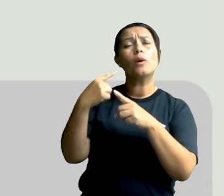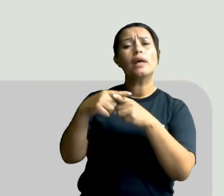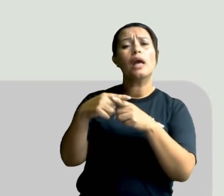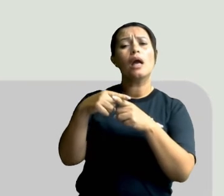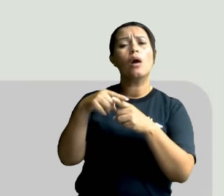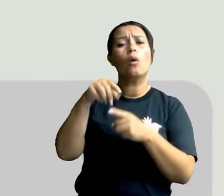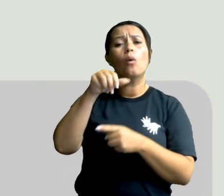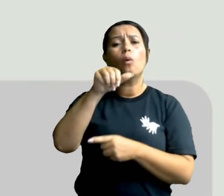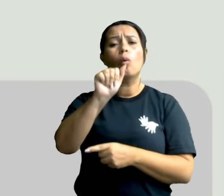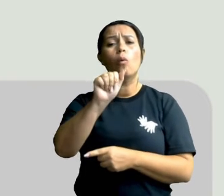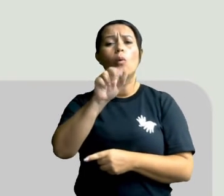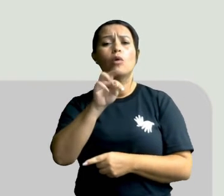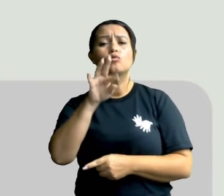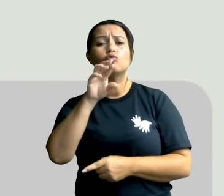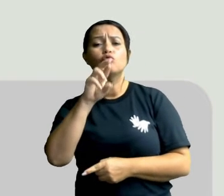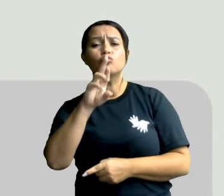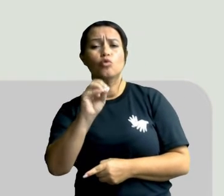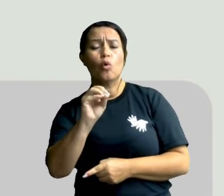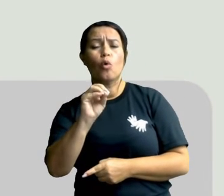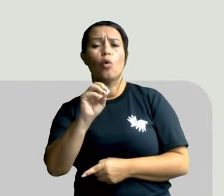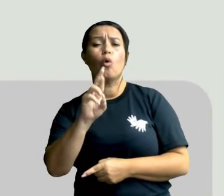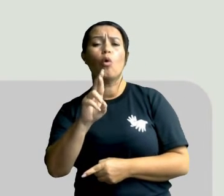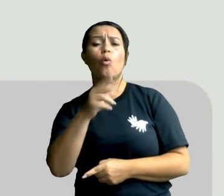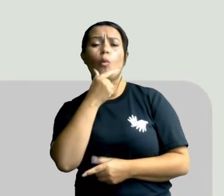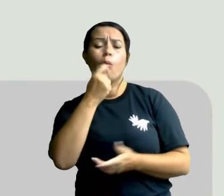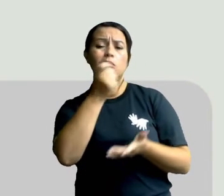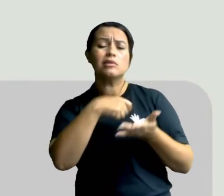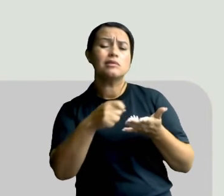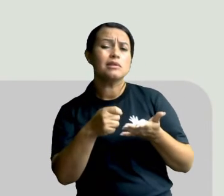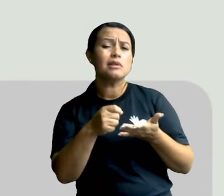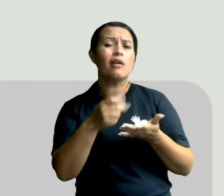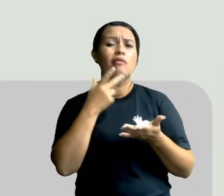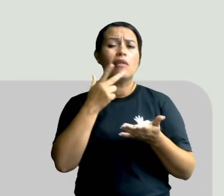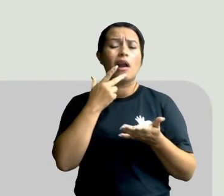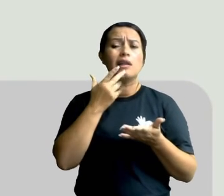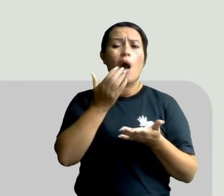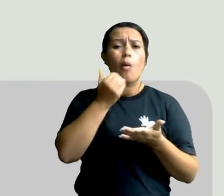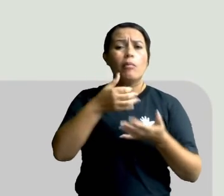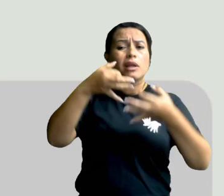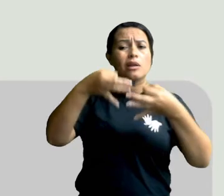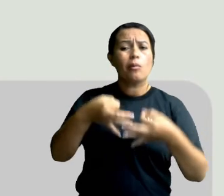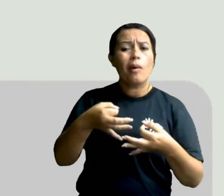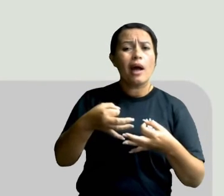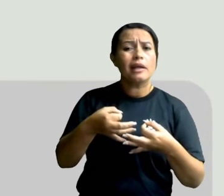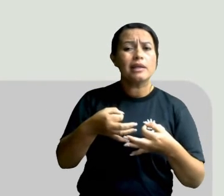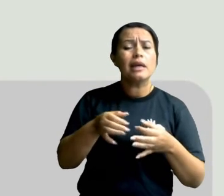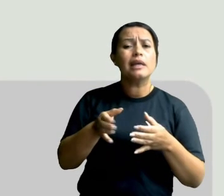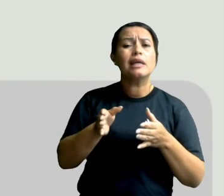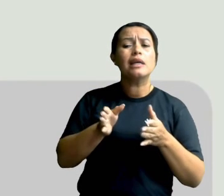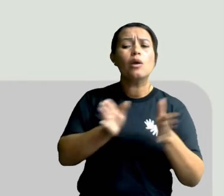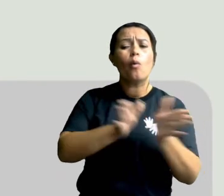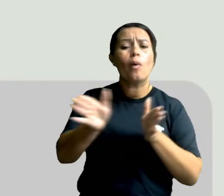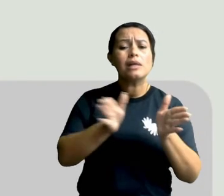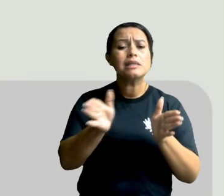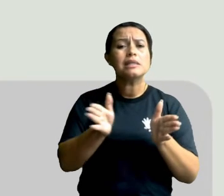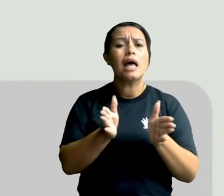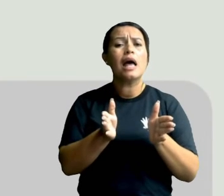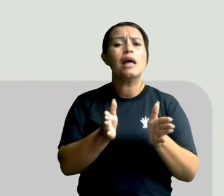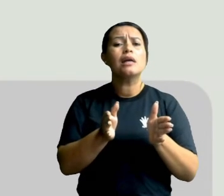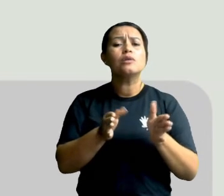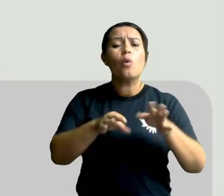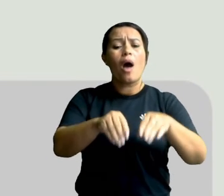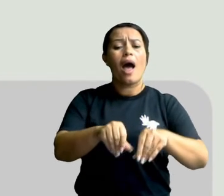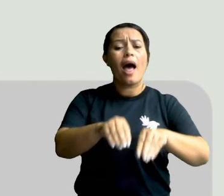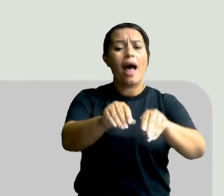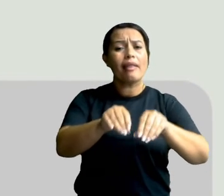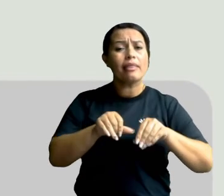que o autor relaciona a alimentação adequada contínua com a garantia de acesso ao emprego e à terra? E como você